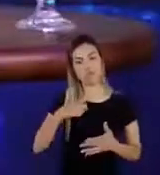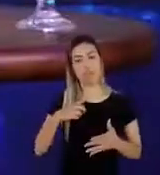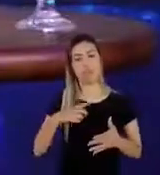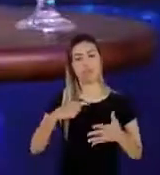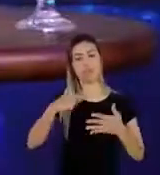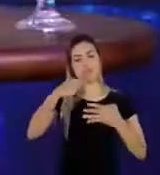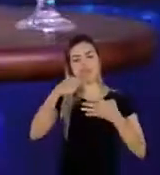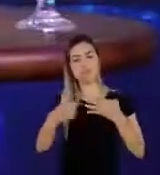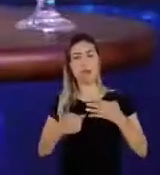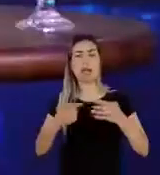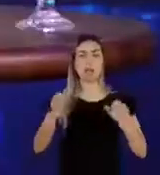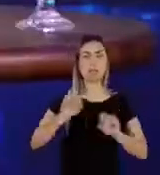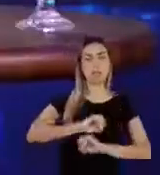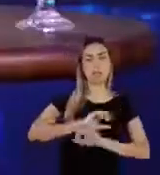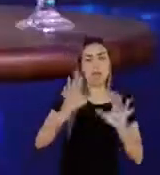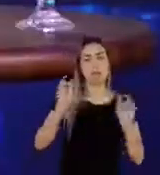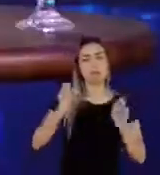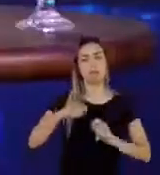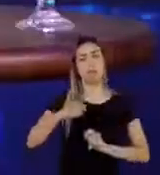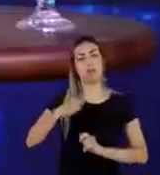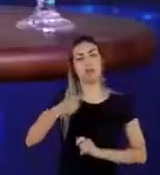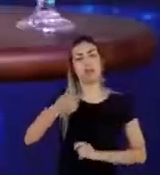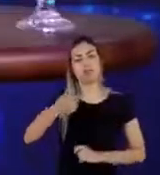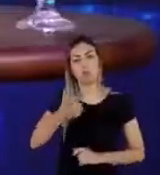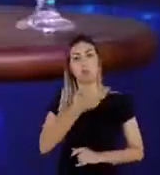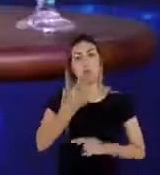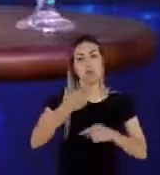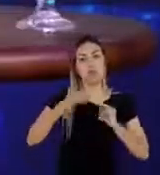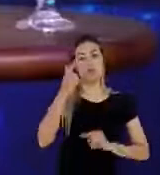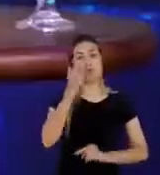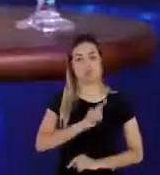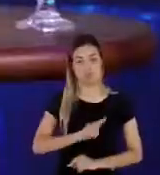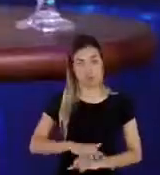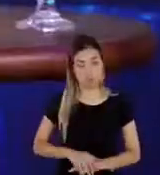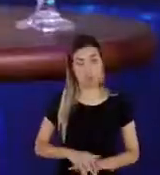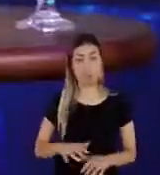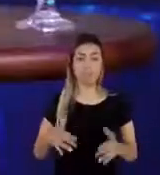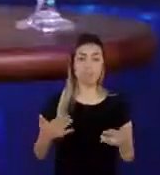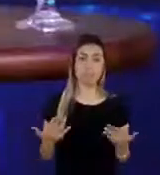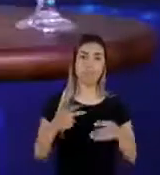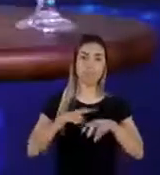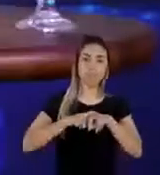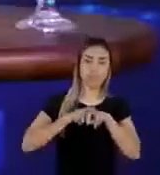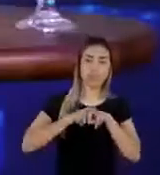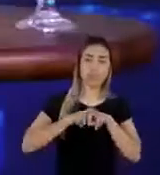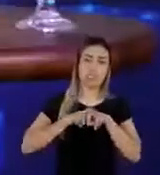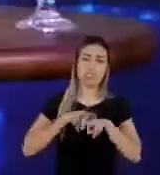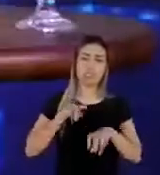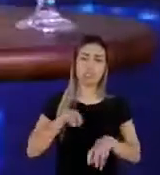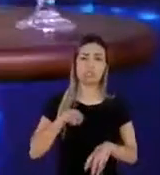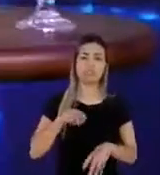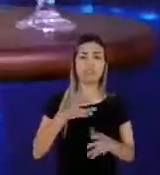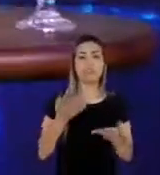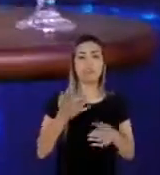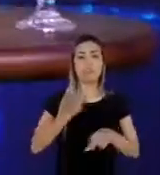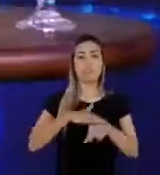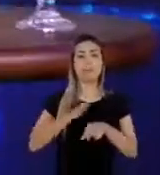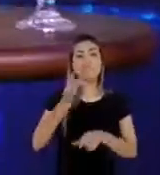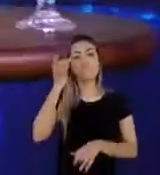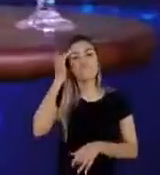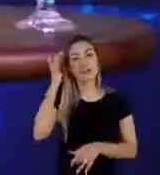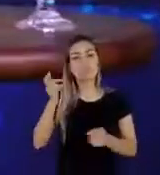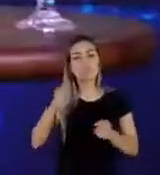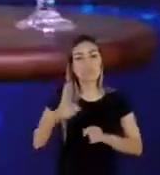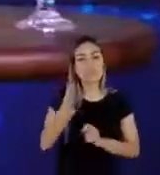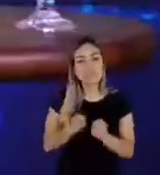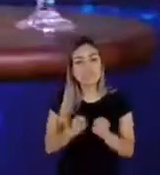de inovação. Com isso, então, a questão ela fica muito mais fácil de ser gerida, vamos dizer.